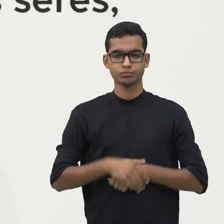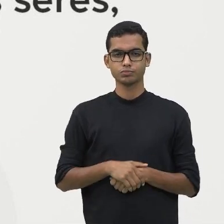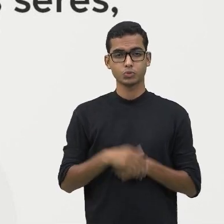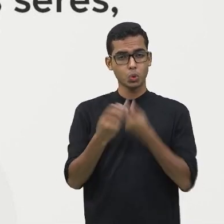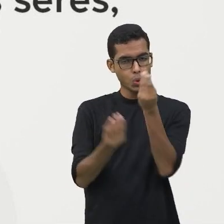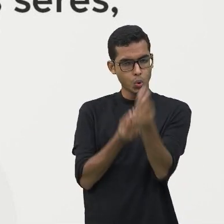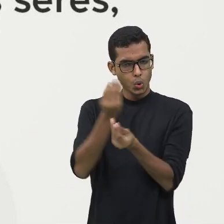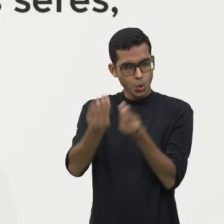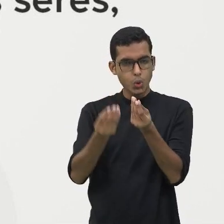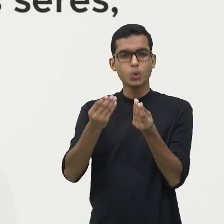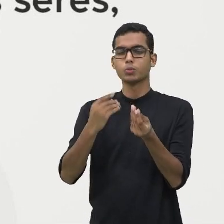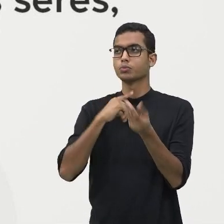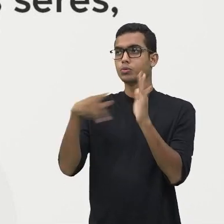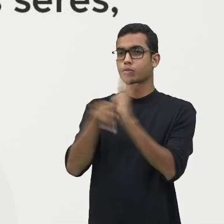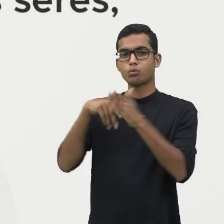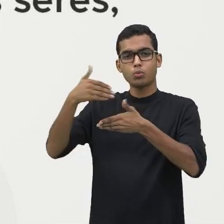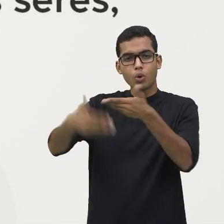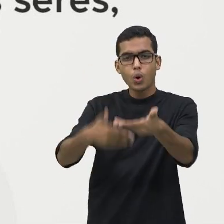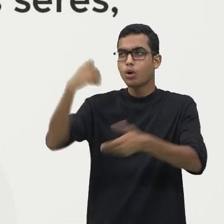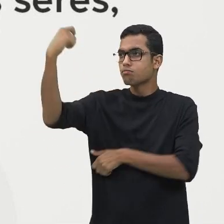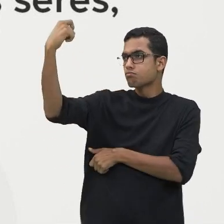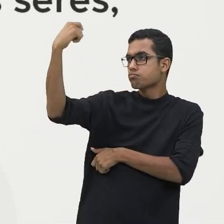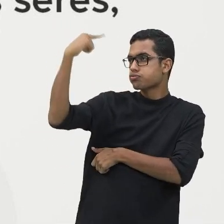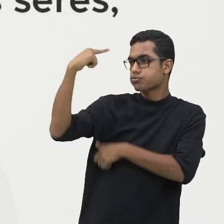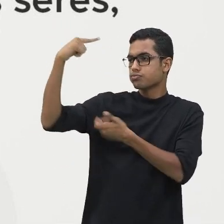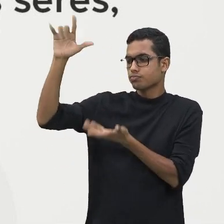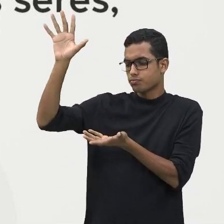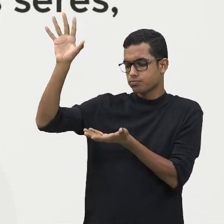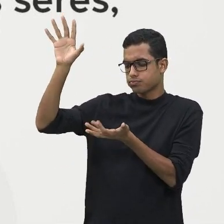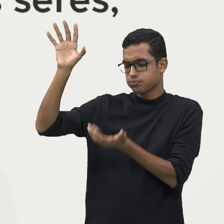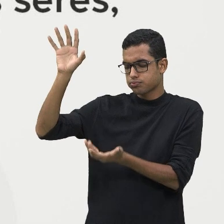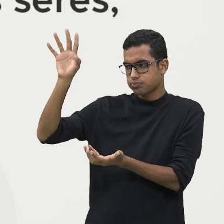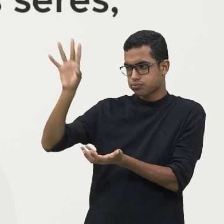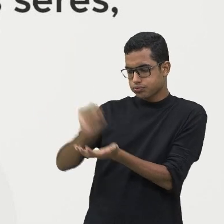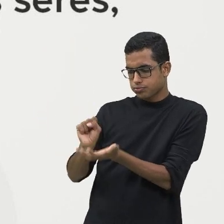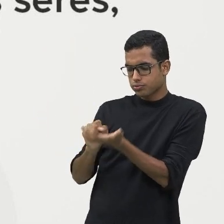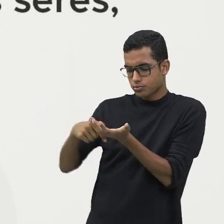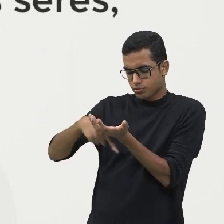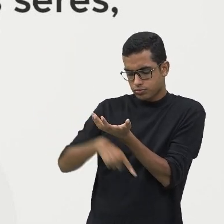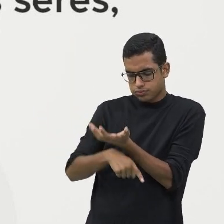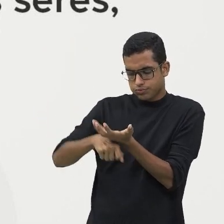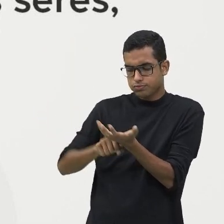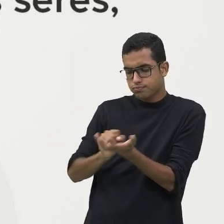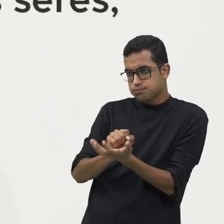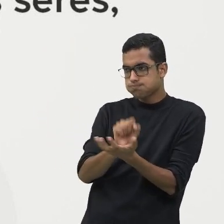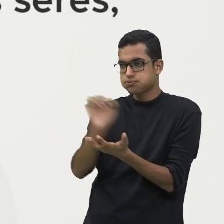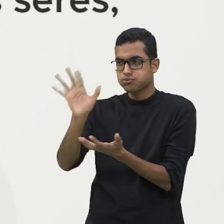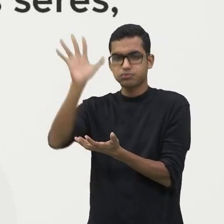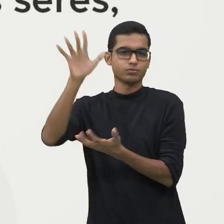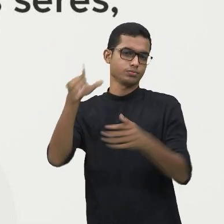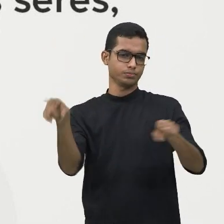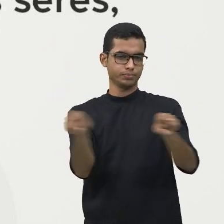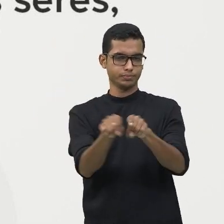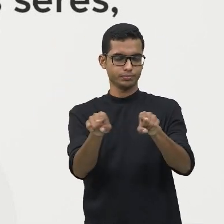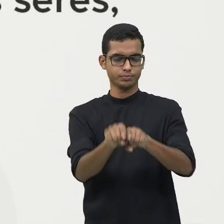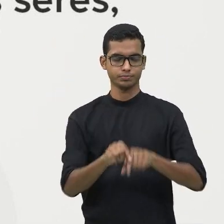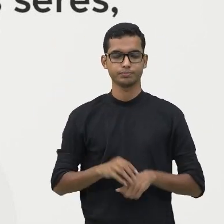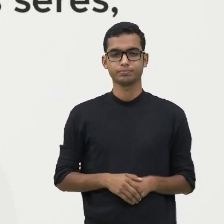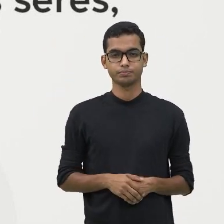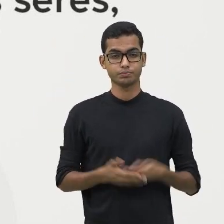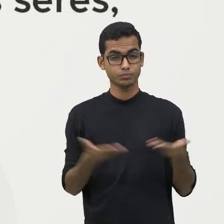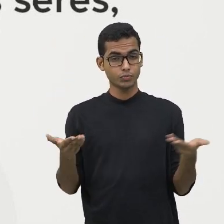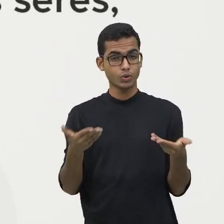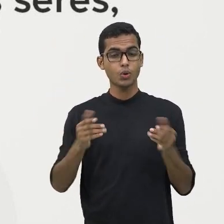meio da fotossíntese, nesse caso. E nós temos os seres heterótrofos. Os seres heterótrofos, eles sempre vão